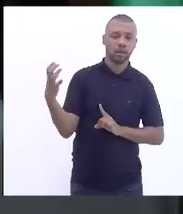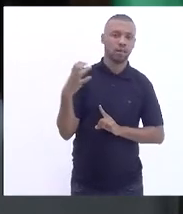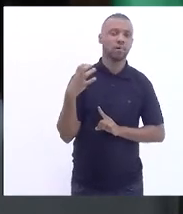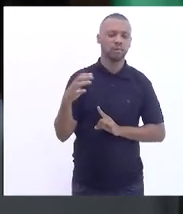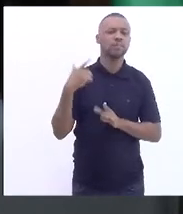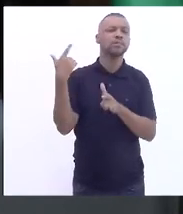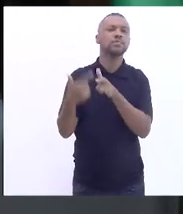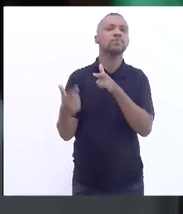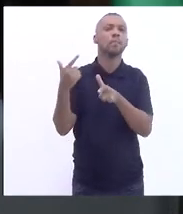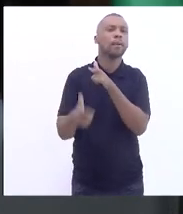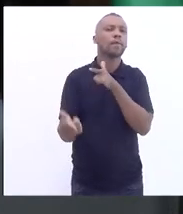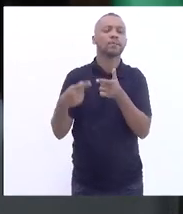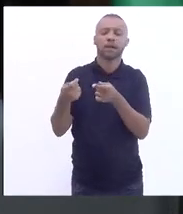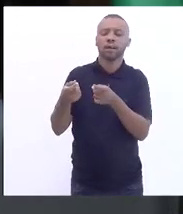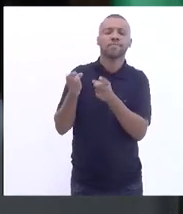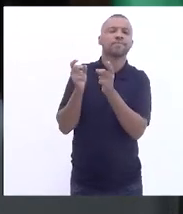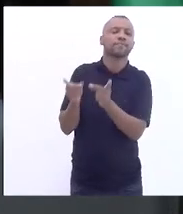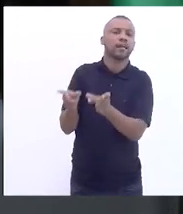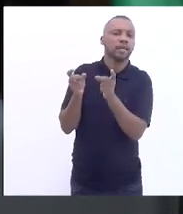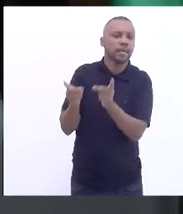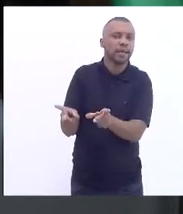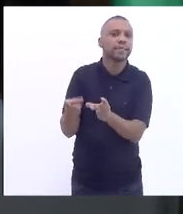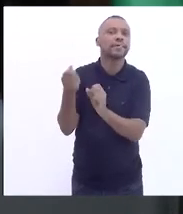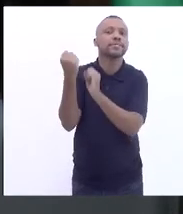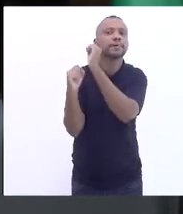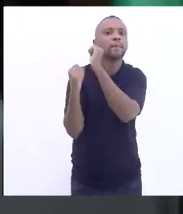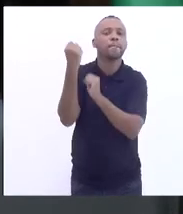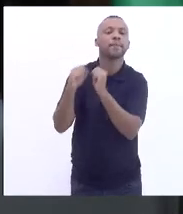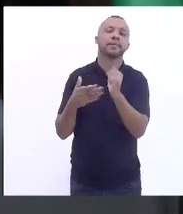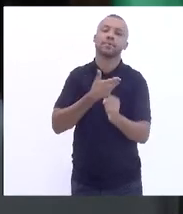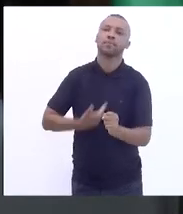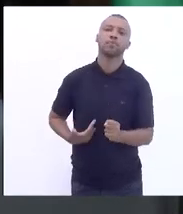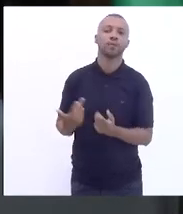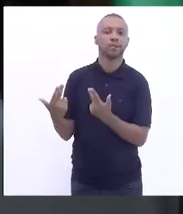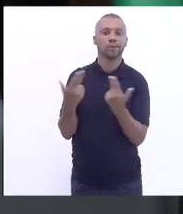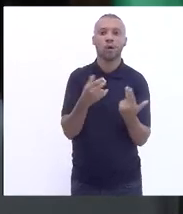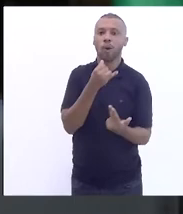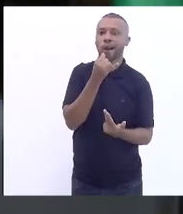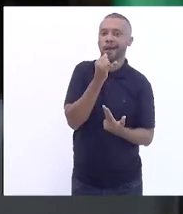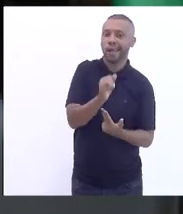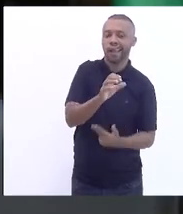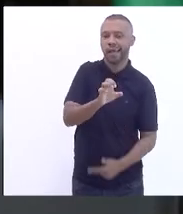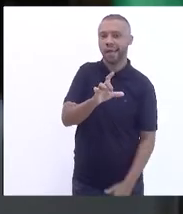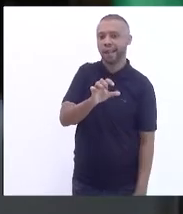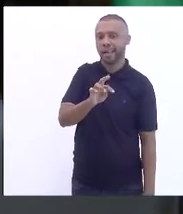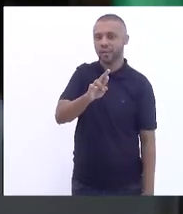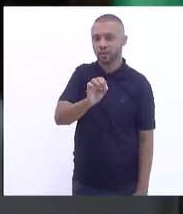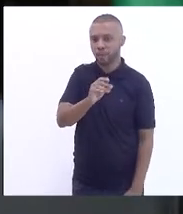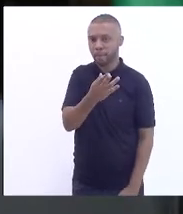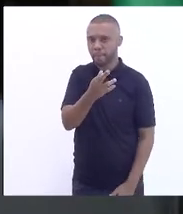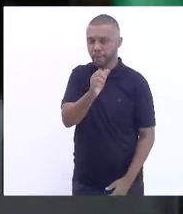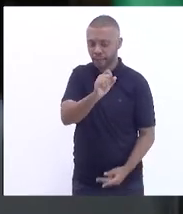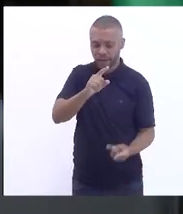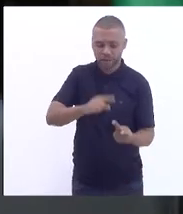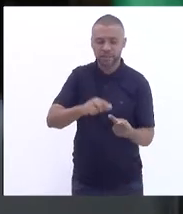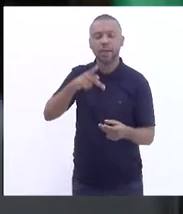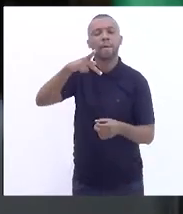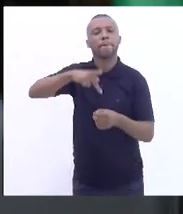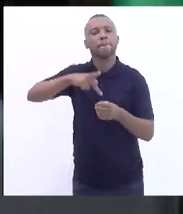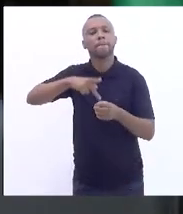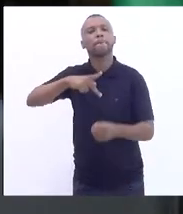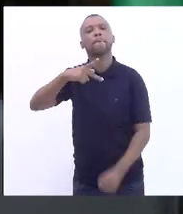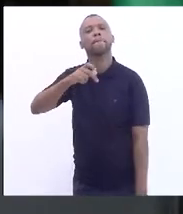da privatização de empresas como Petrobras Eletrobras pela insanidade do governo